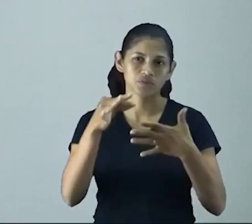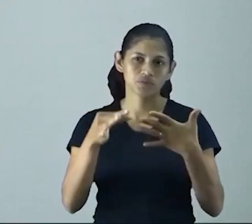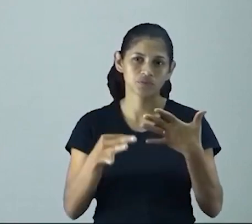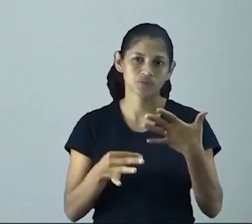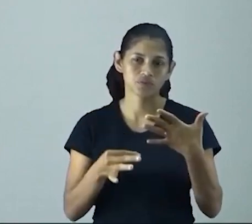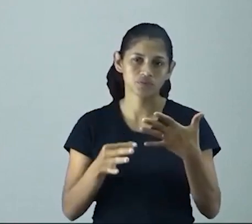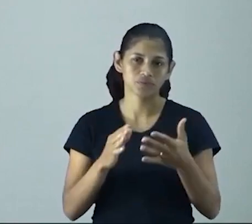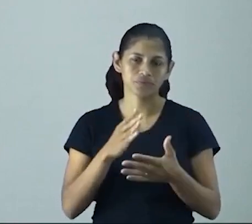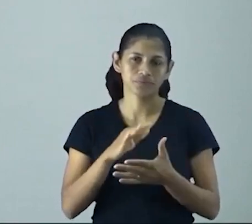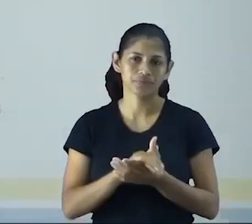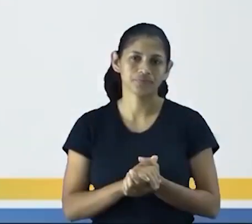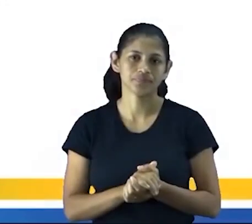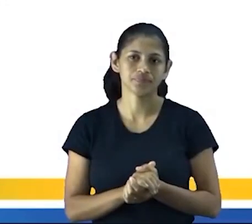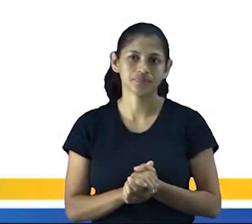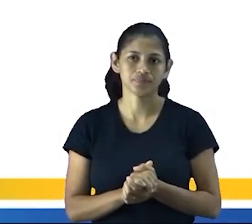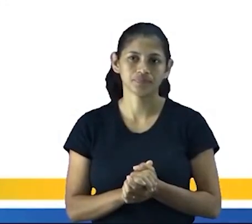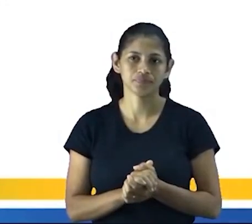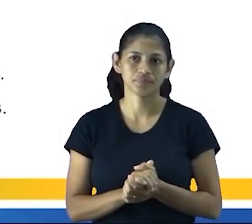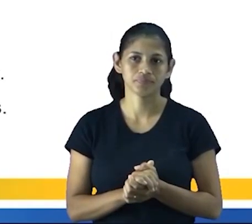diferentes, certo?